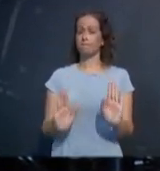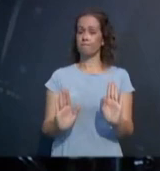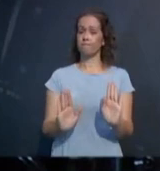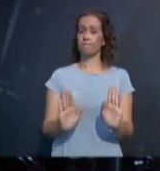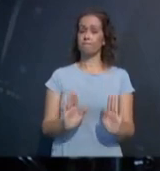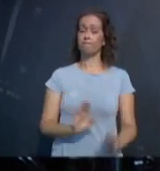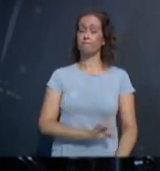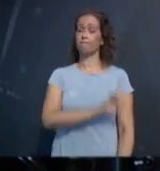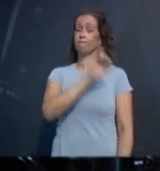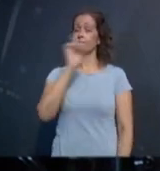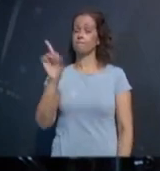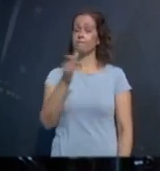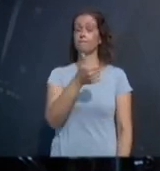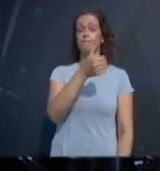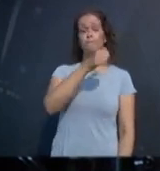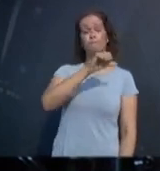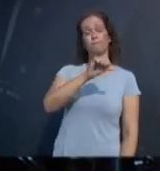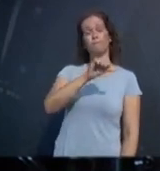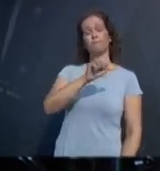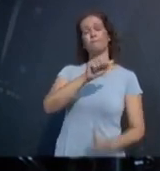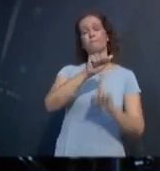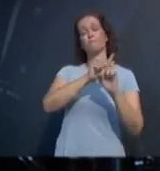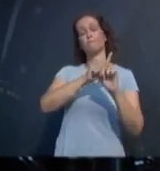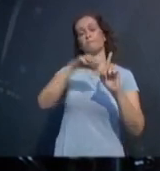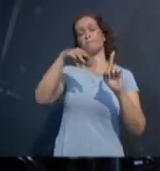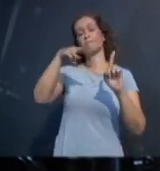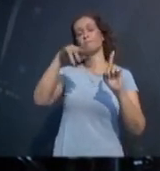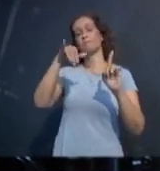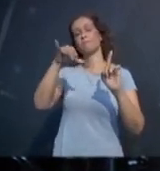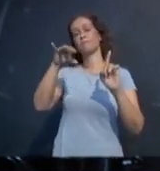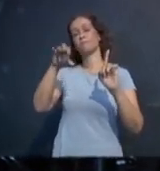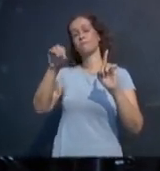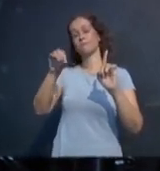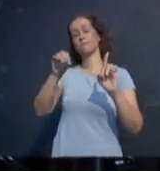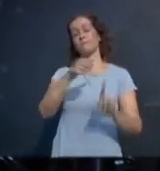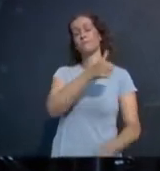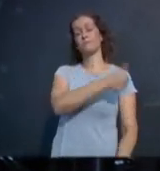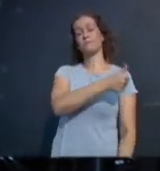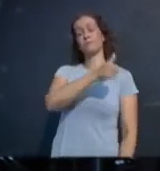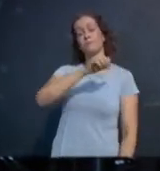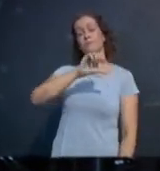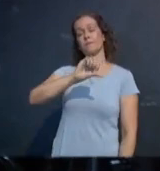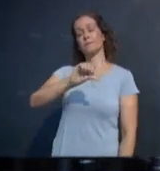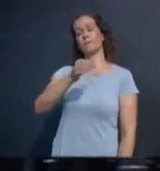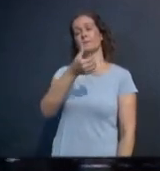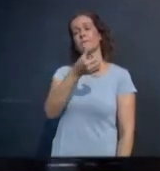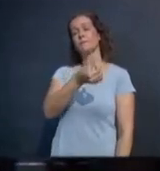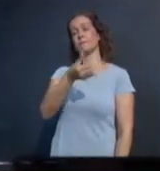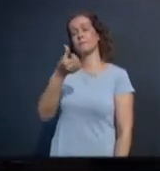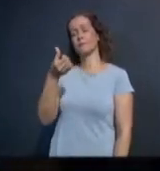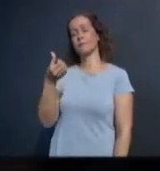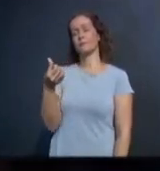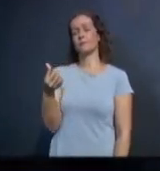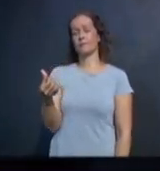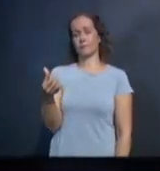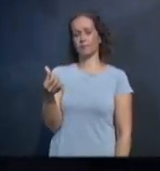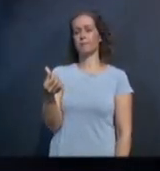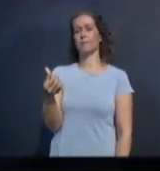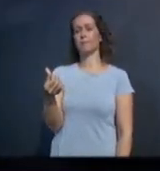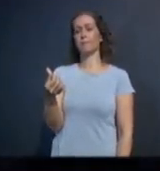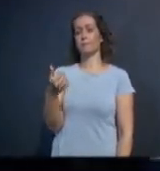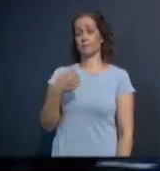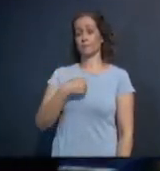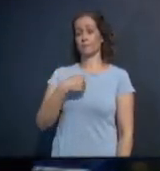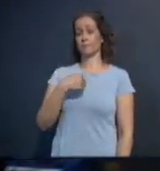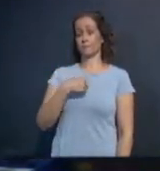19 de maio de 1966, Quando eu disse: